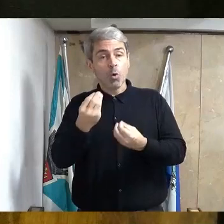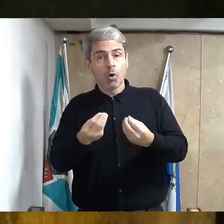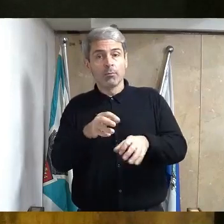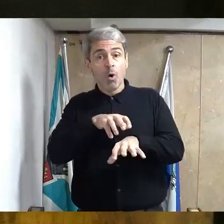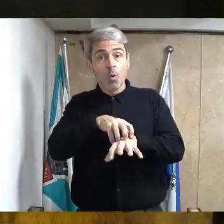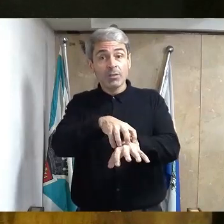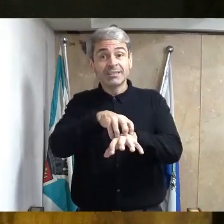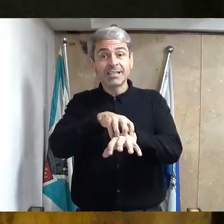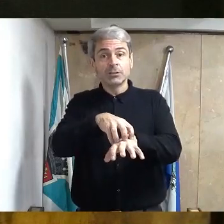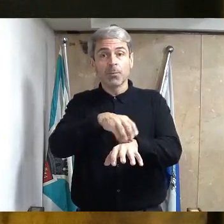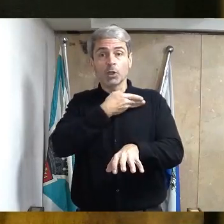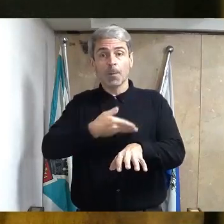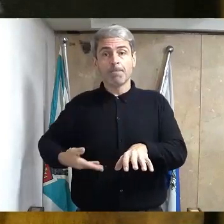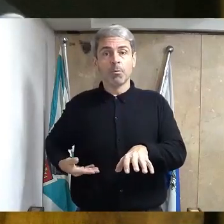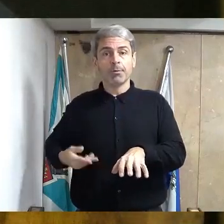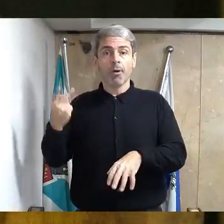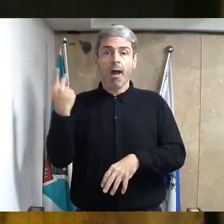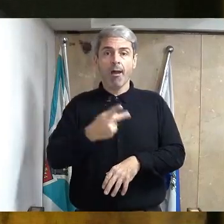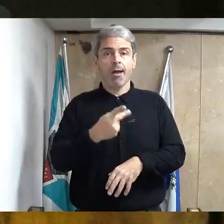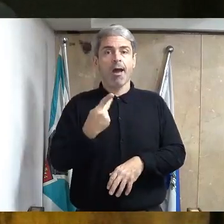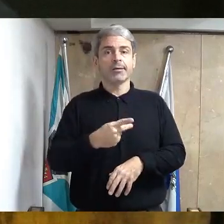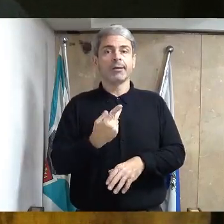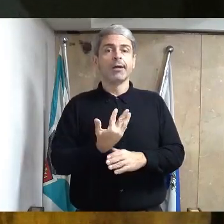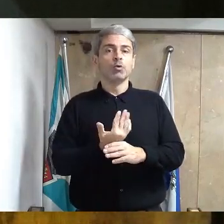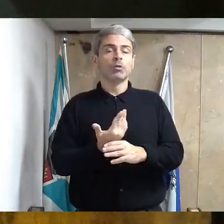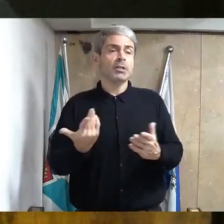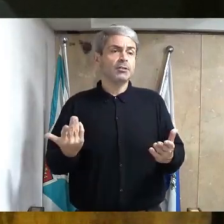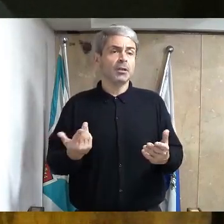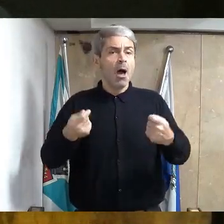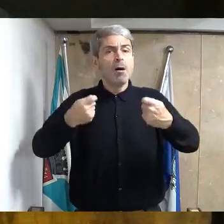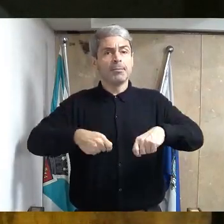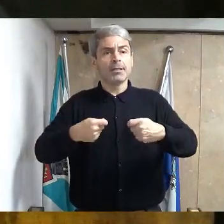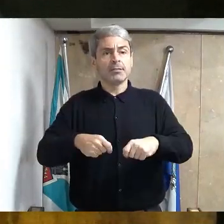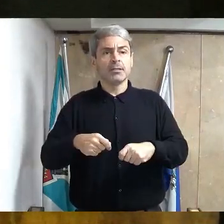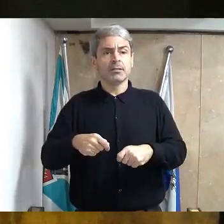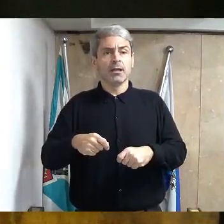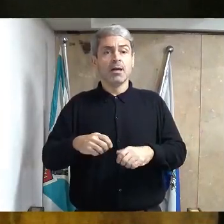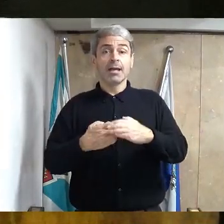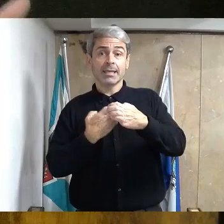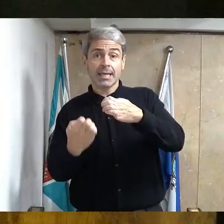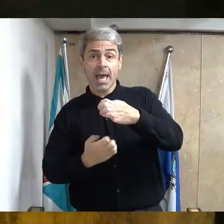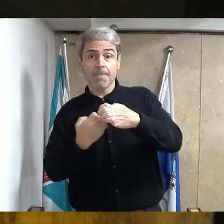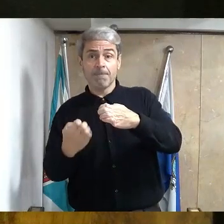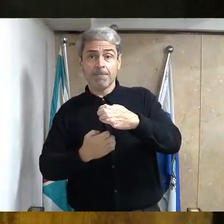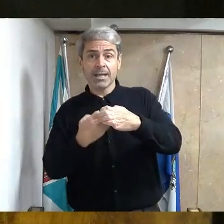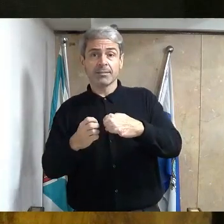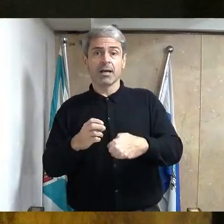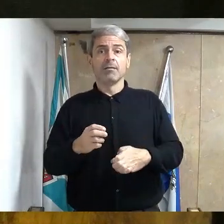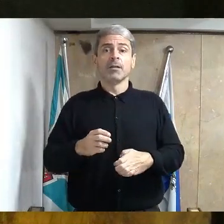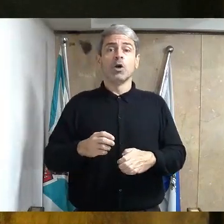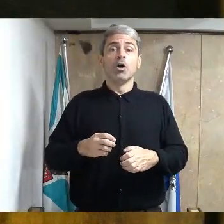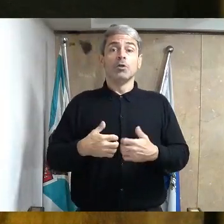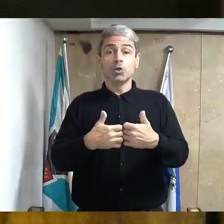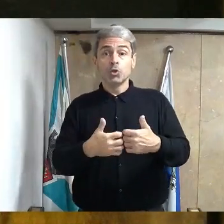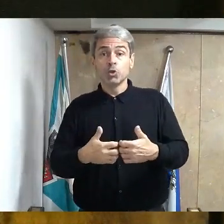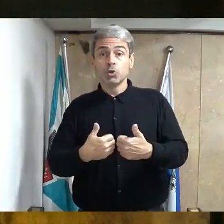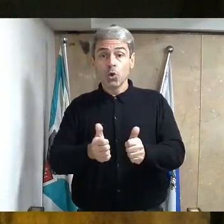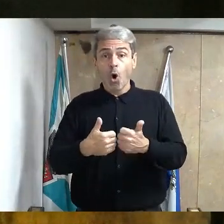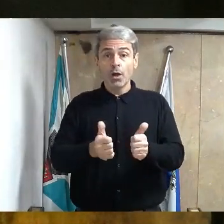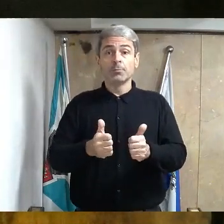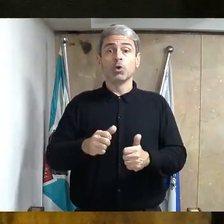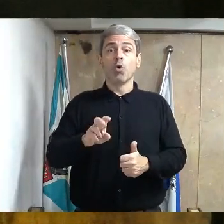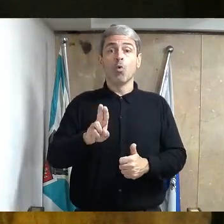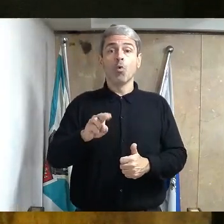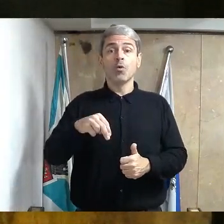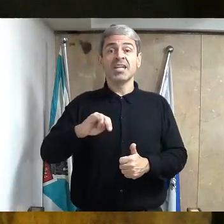transporte público na nossa cidade. A gente precisa que a empresa de ônibus União seja fiscalizada, a gente